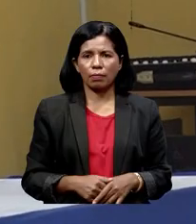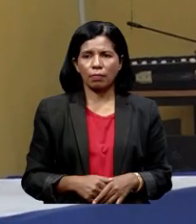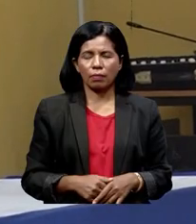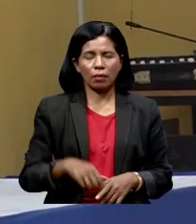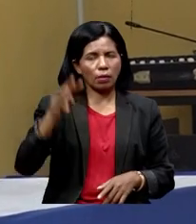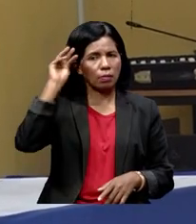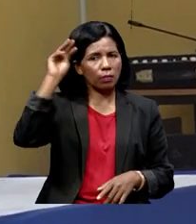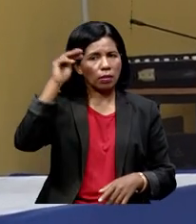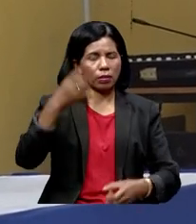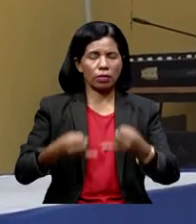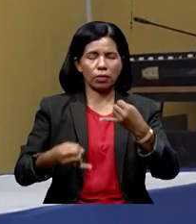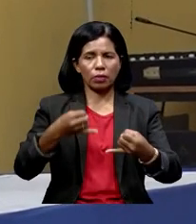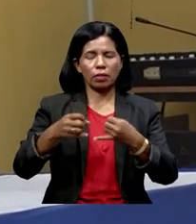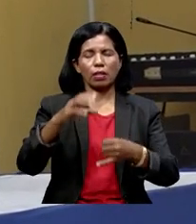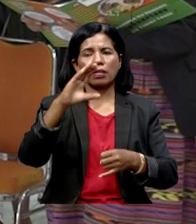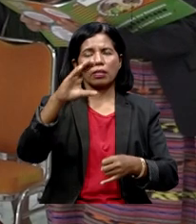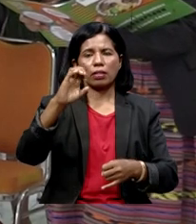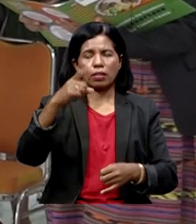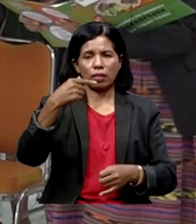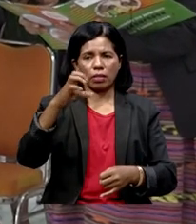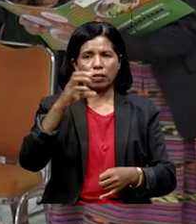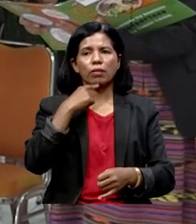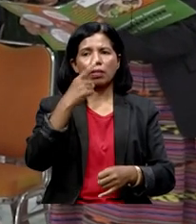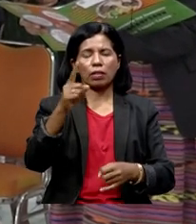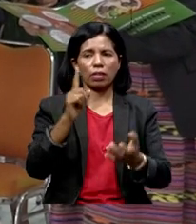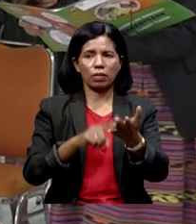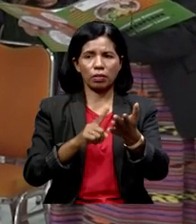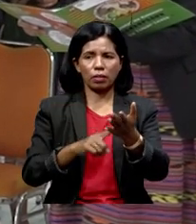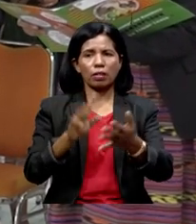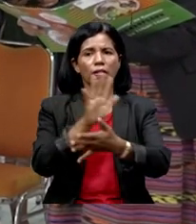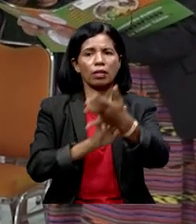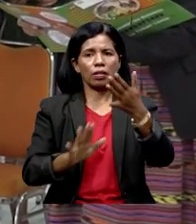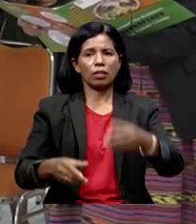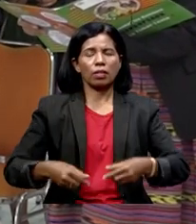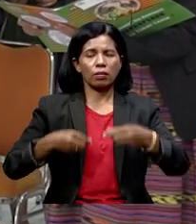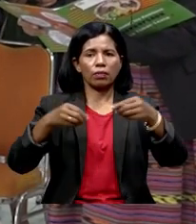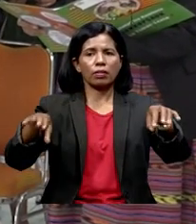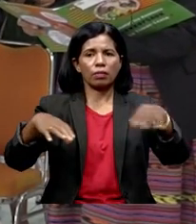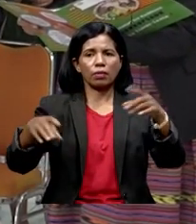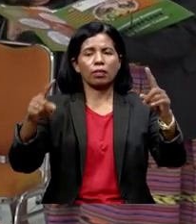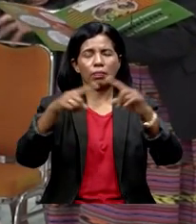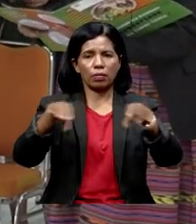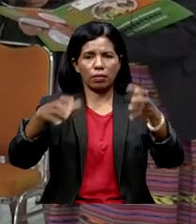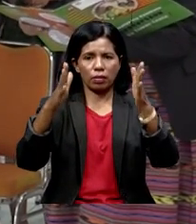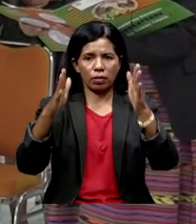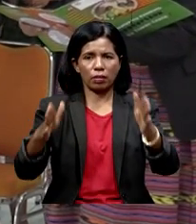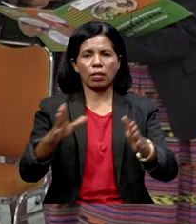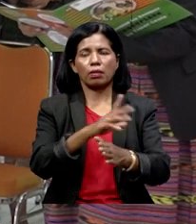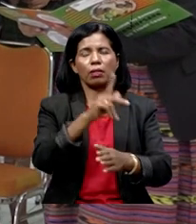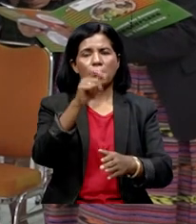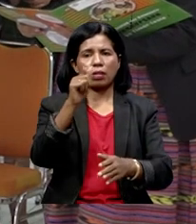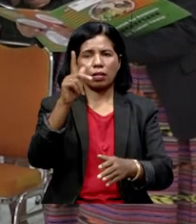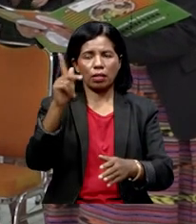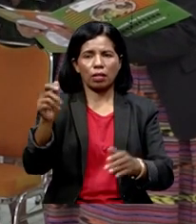Ministro de Justiça Sérgio Ornaiha Toleirakne e hanya discurso e a cerimônia tomada de posse para funcionário estagiário CAC na